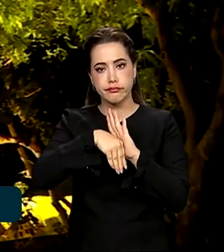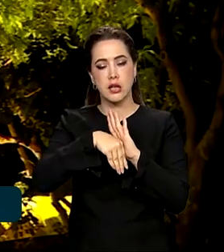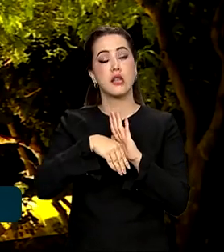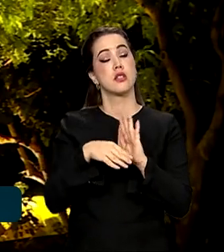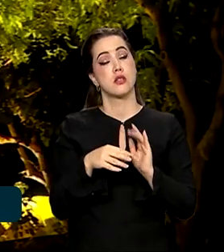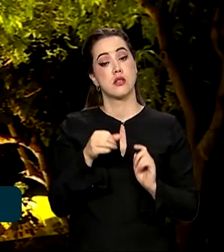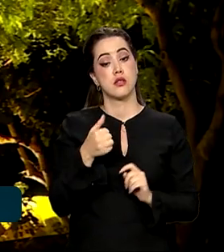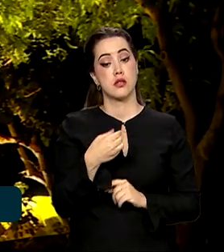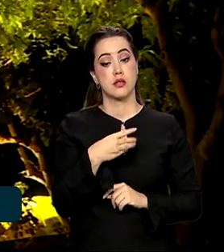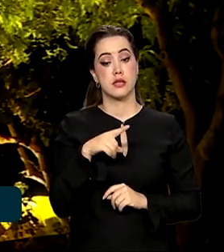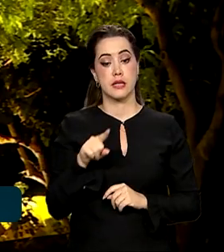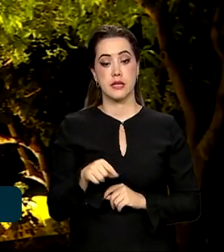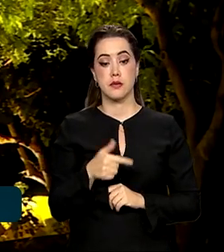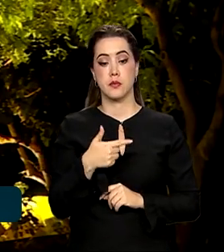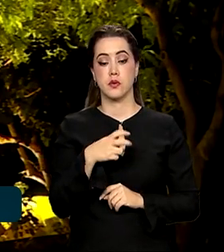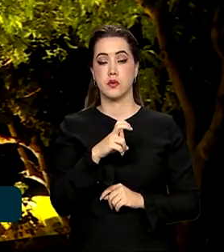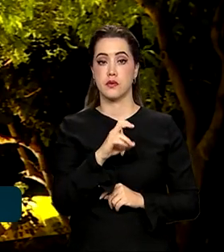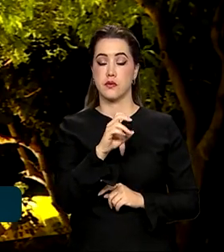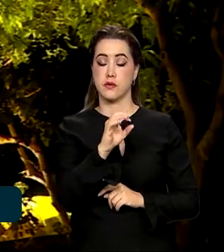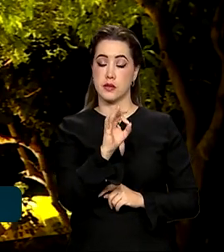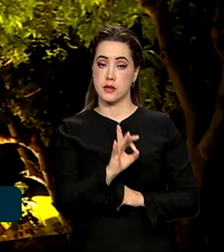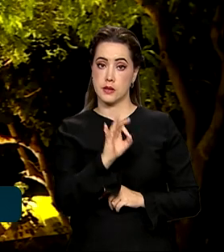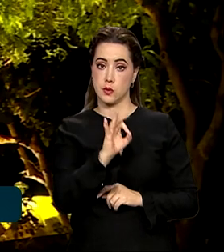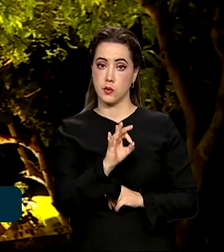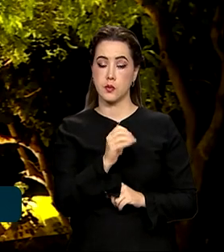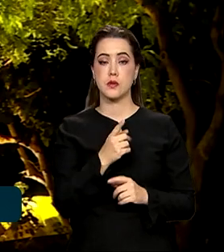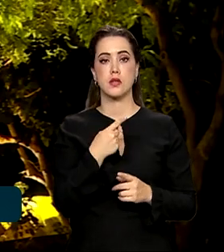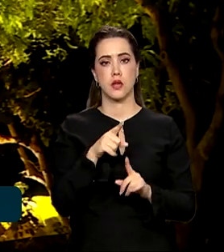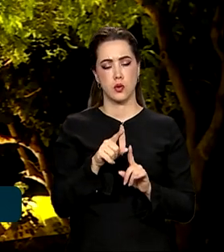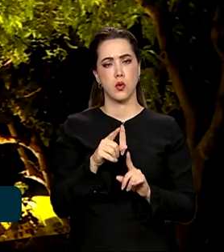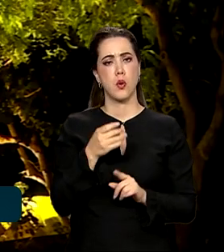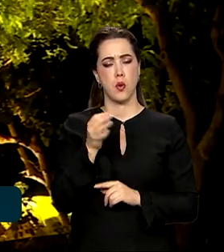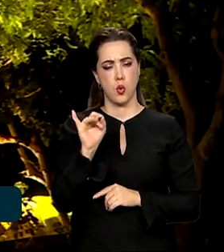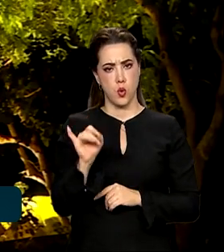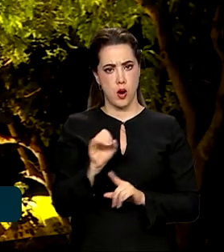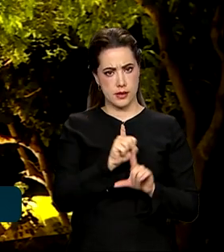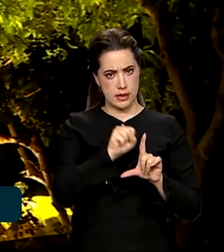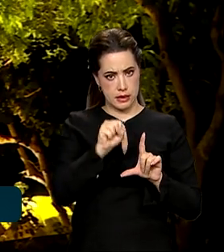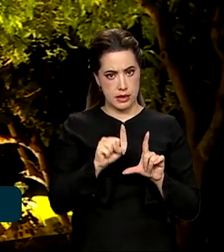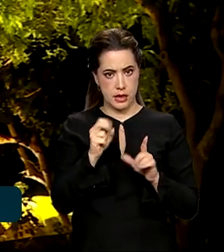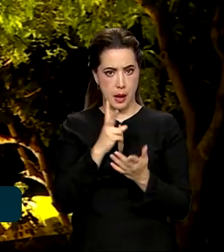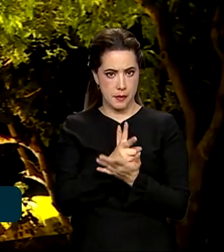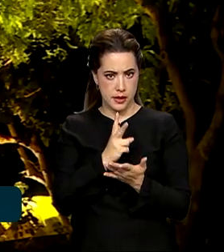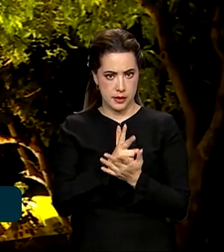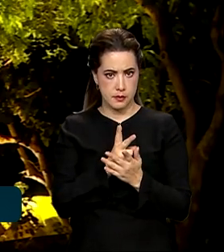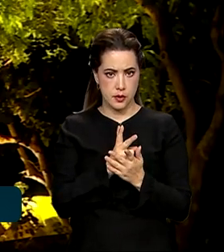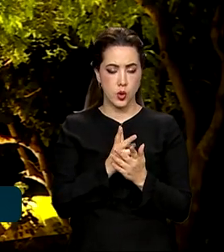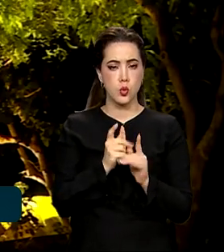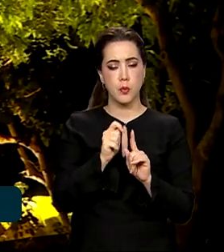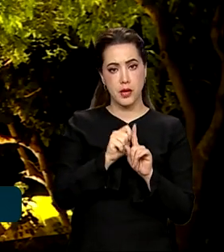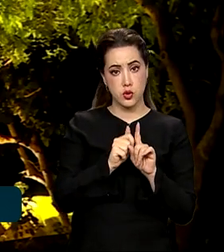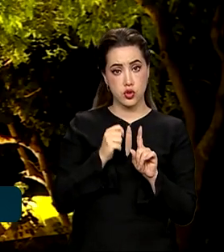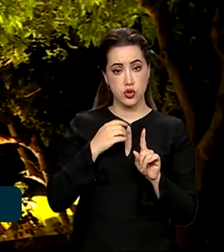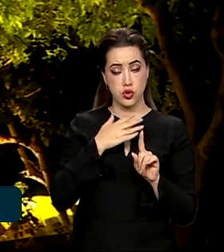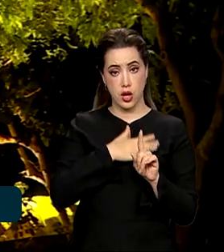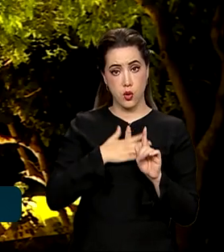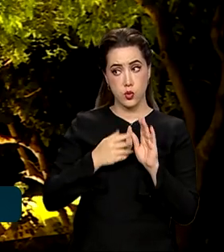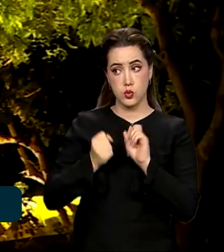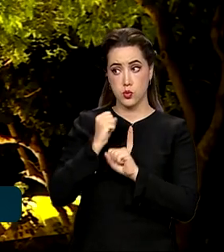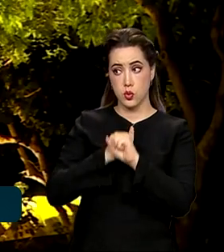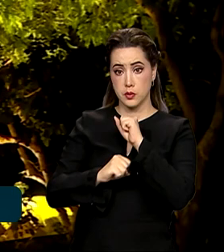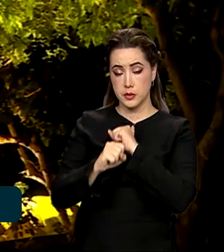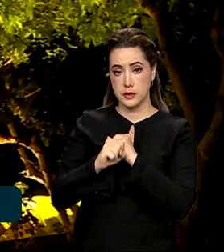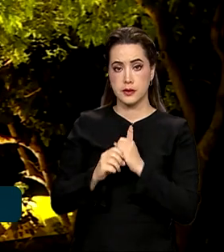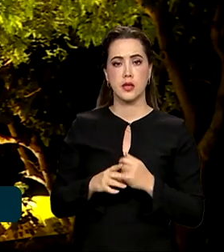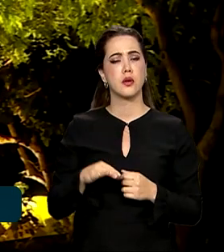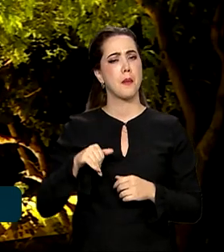13,75% estava nesse percentual desde agosto do ano passado e é considerada uma das mais altas do mundo em termos